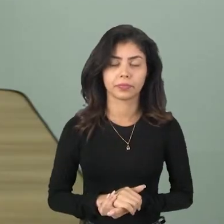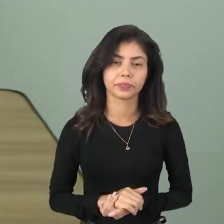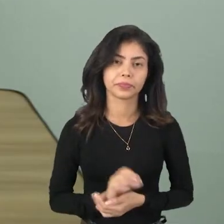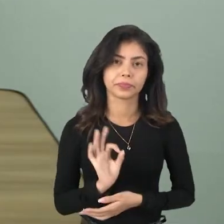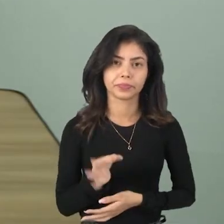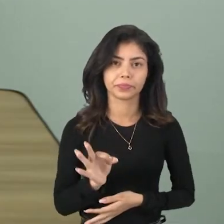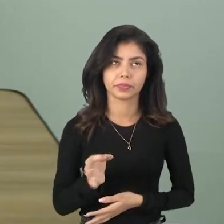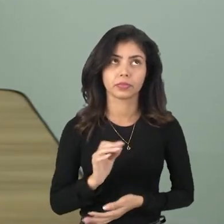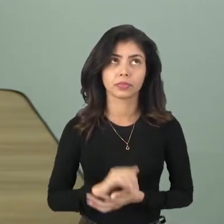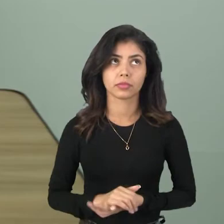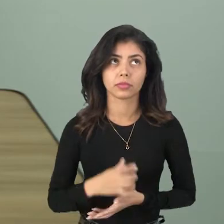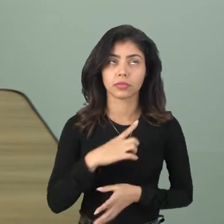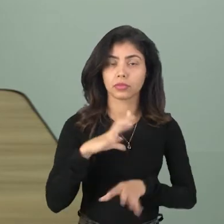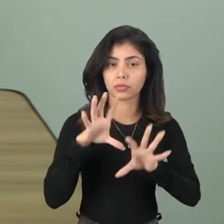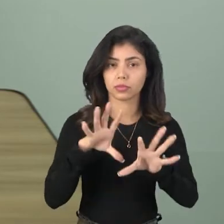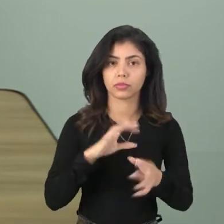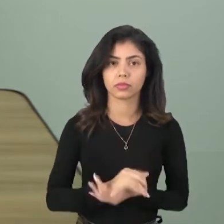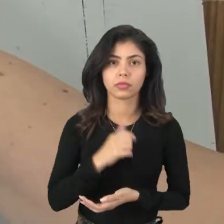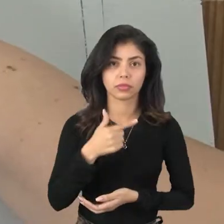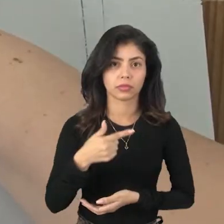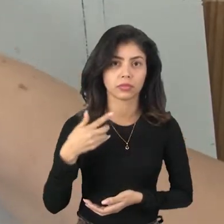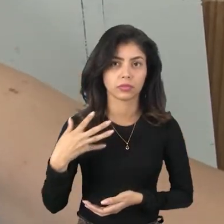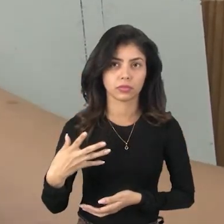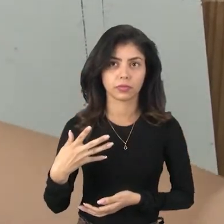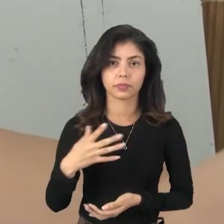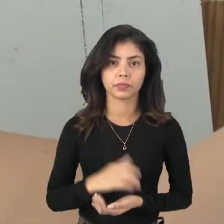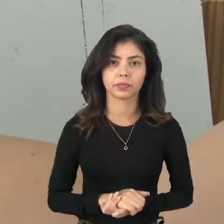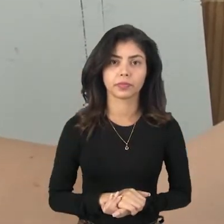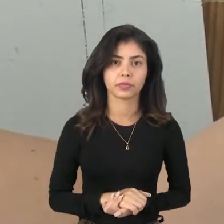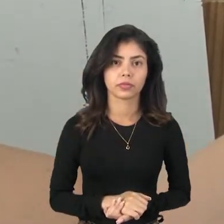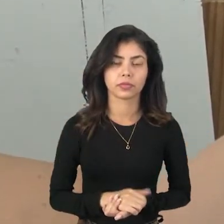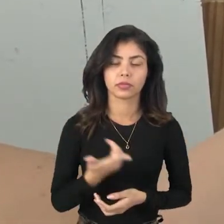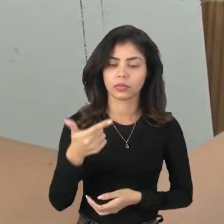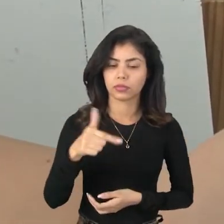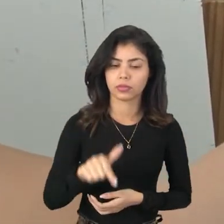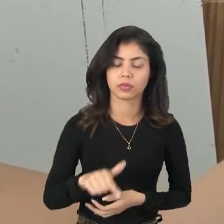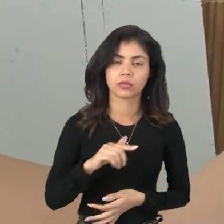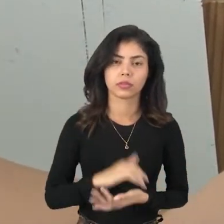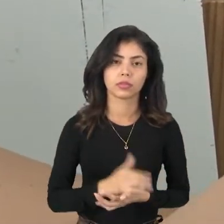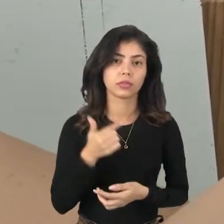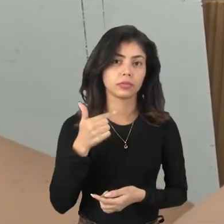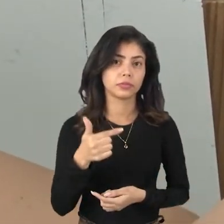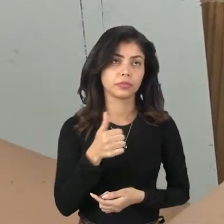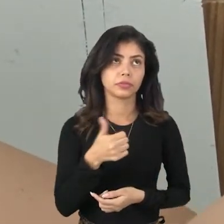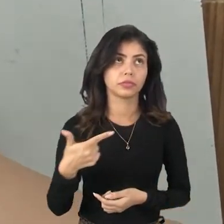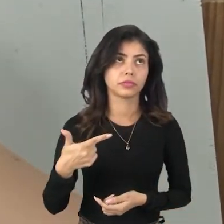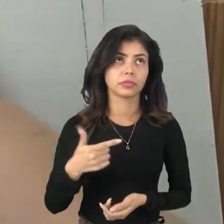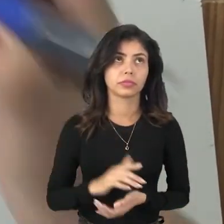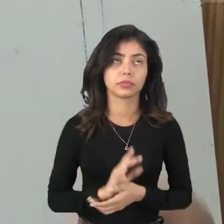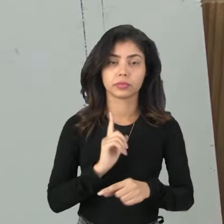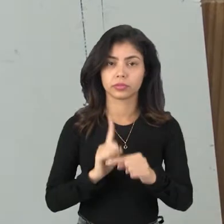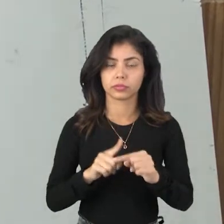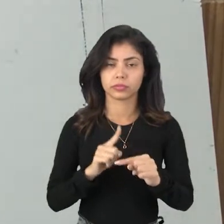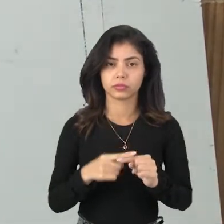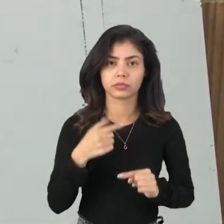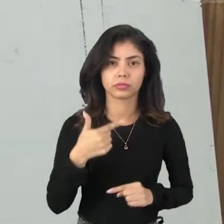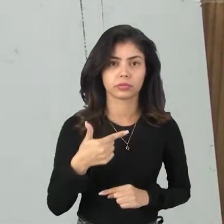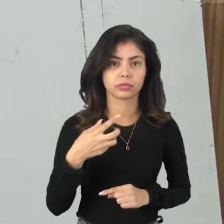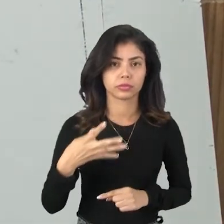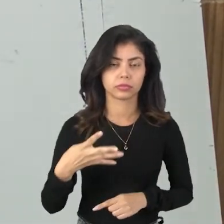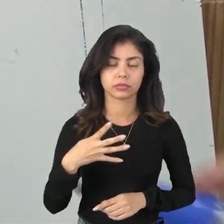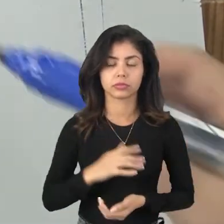certinho então aqui deu 24 Então vou repetir o 12 +